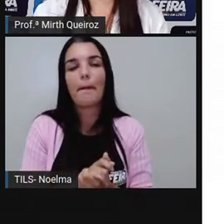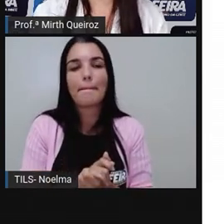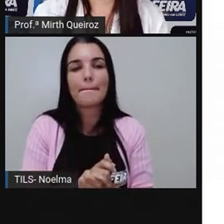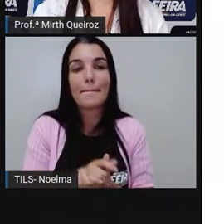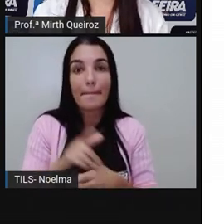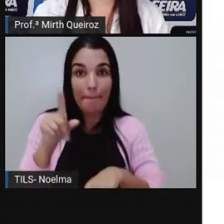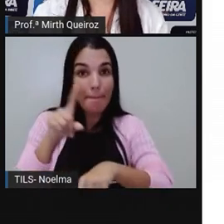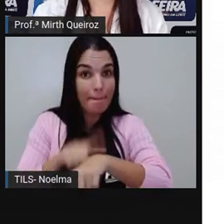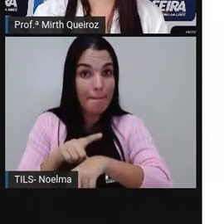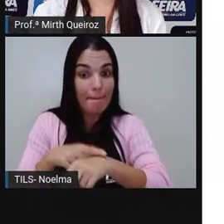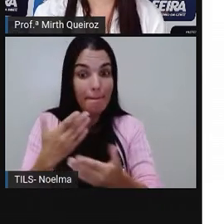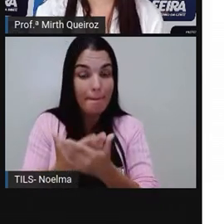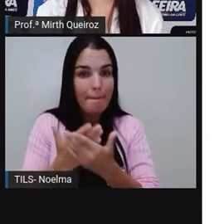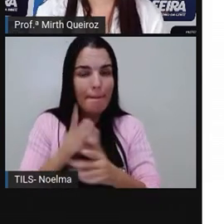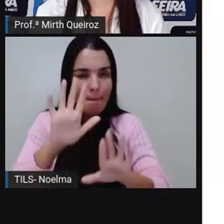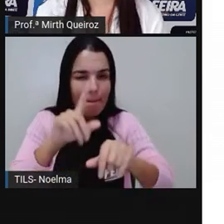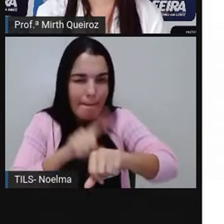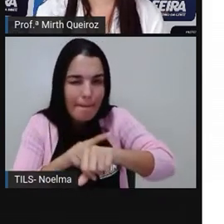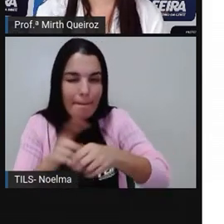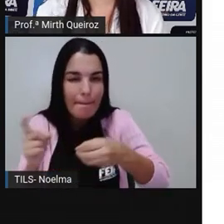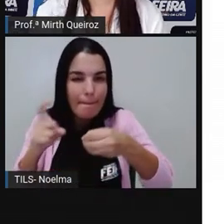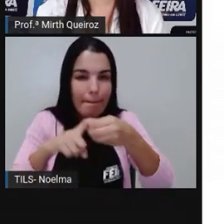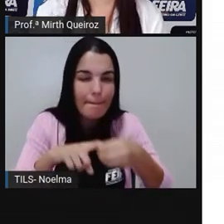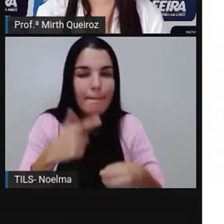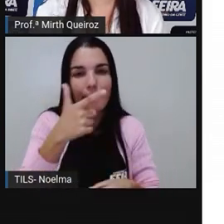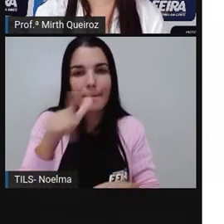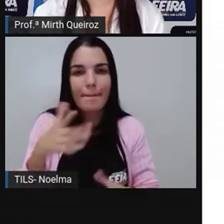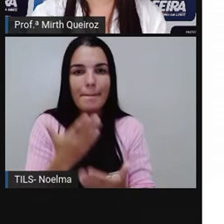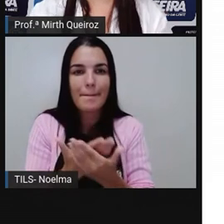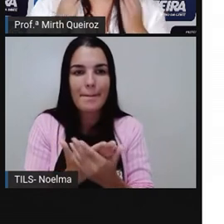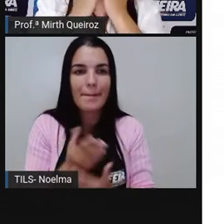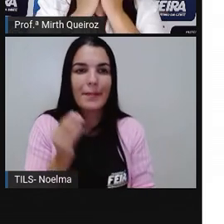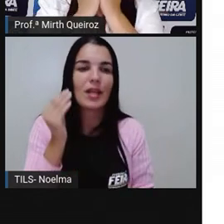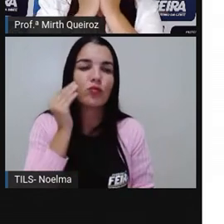essa aula, certo? Mas daqui a pouquinho a gente volta com mais uma